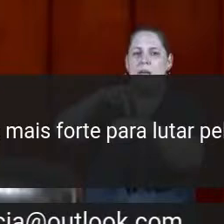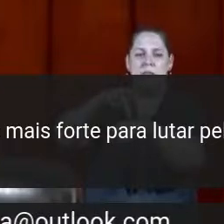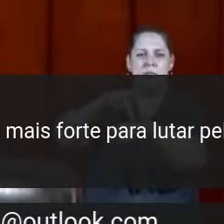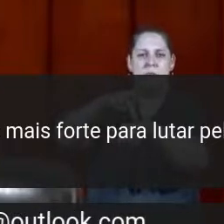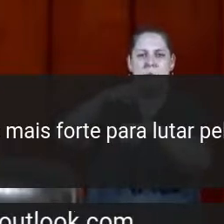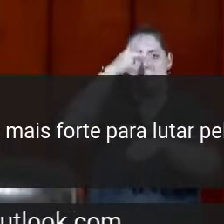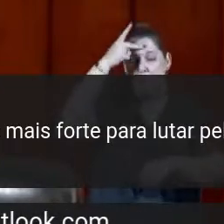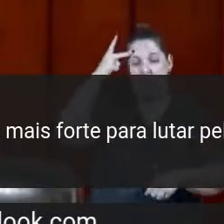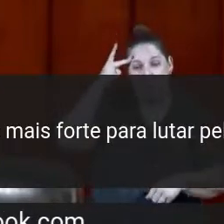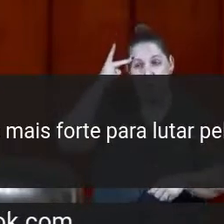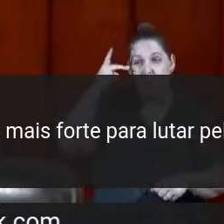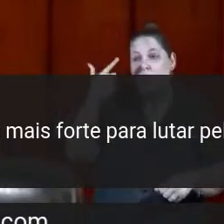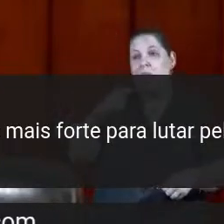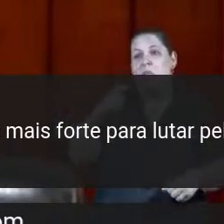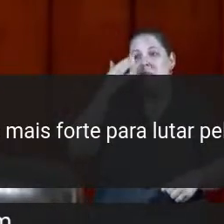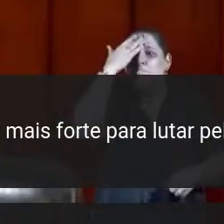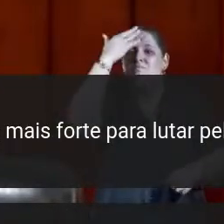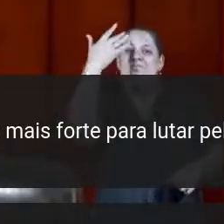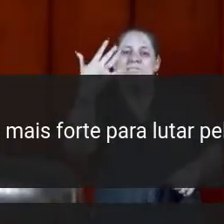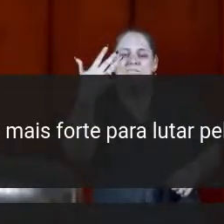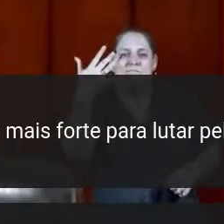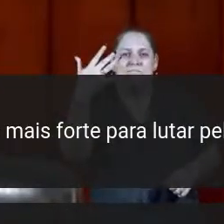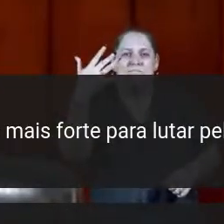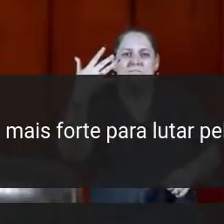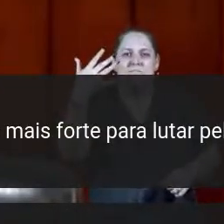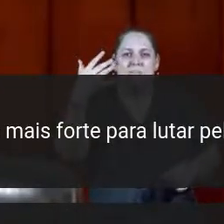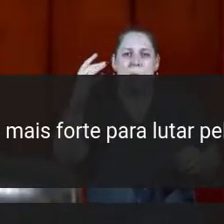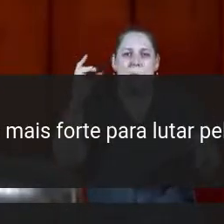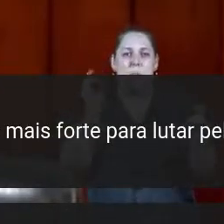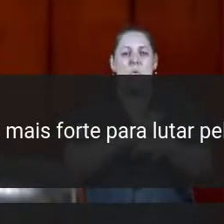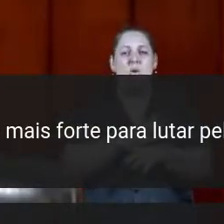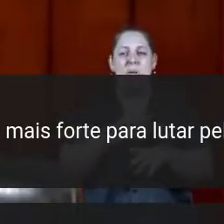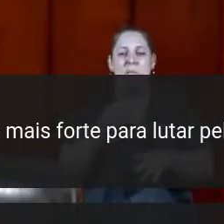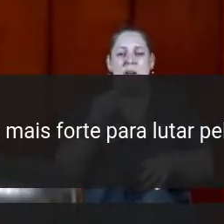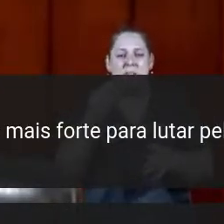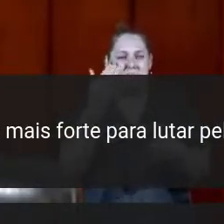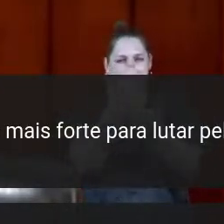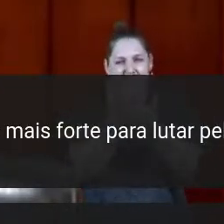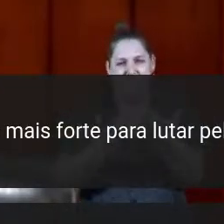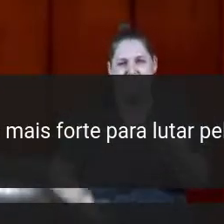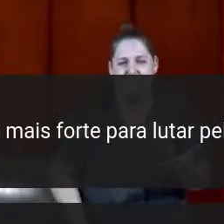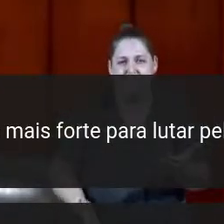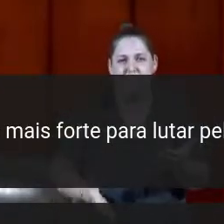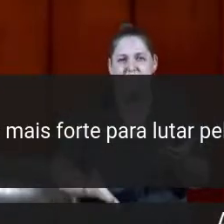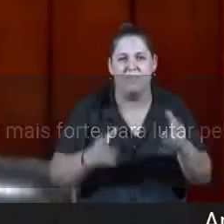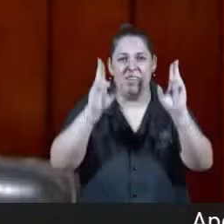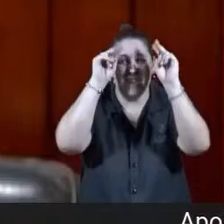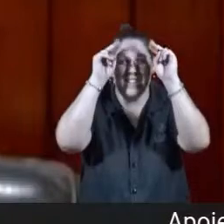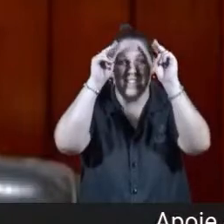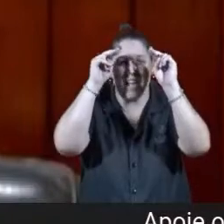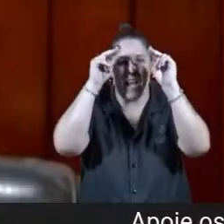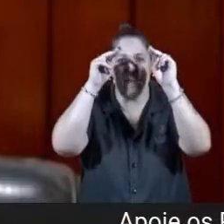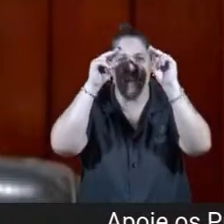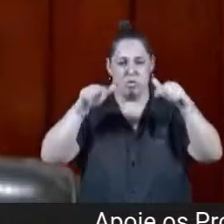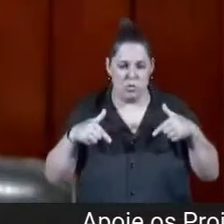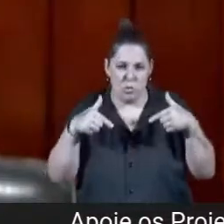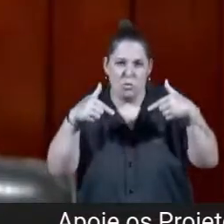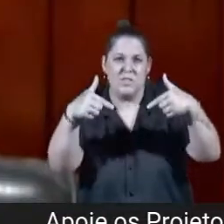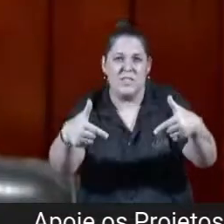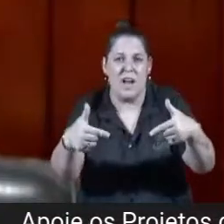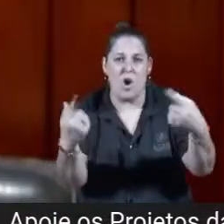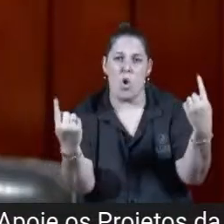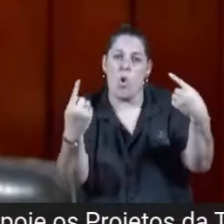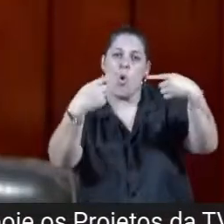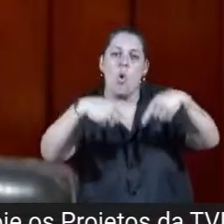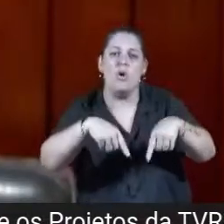nação condenada ao fracasso. Né? Os temas também de enfrentar as